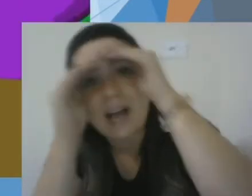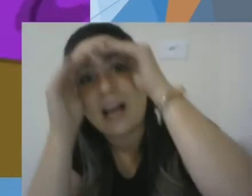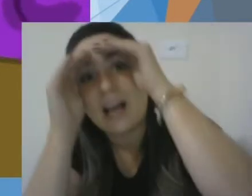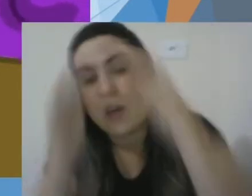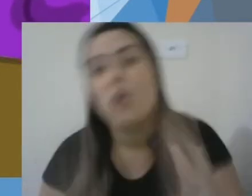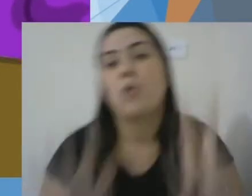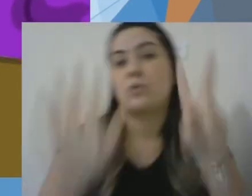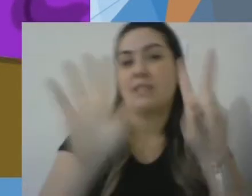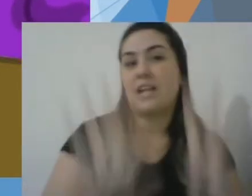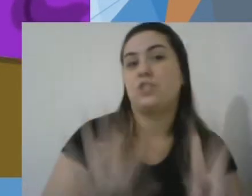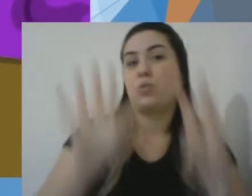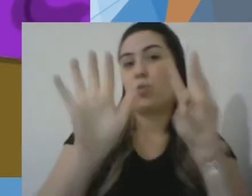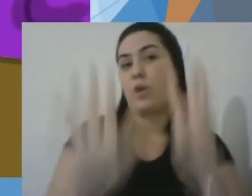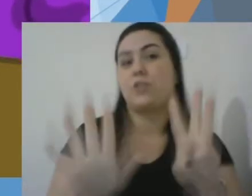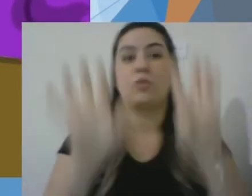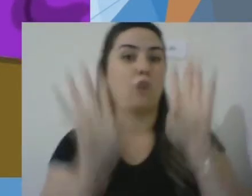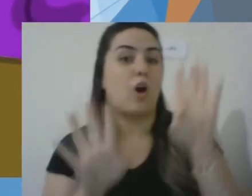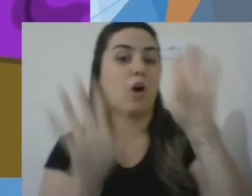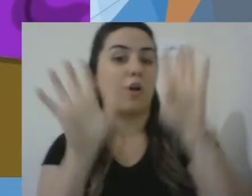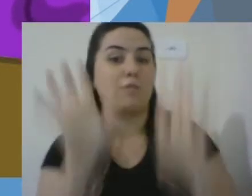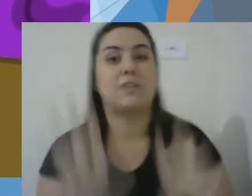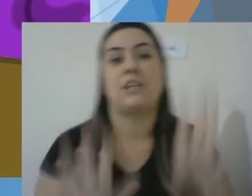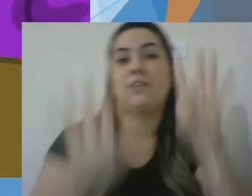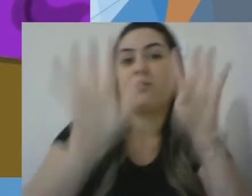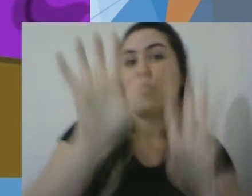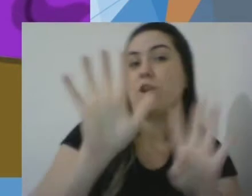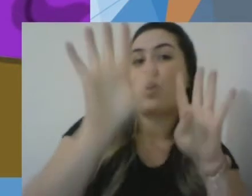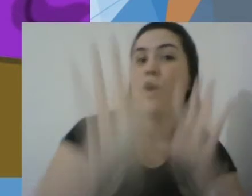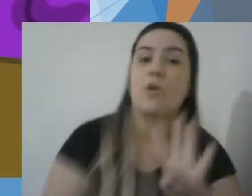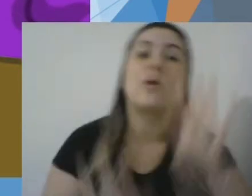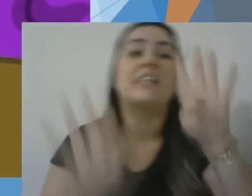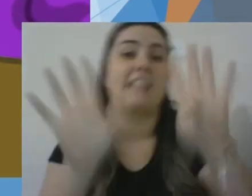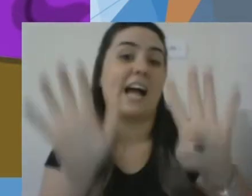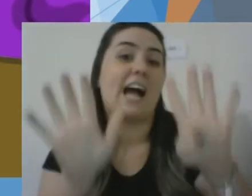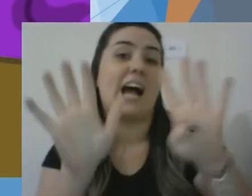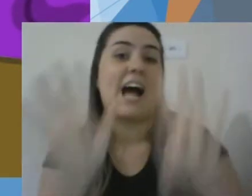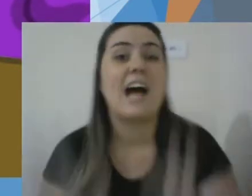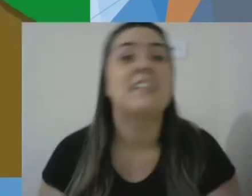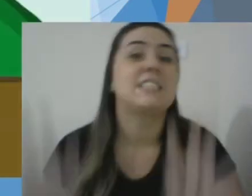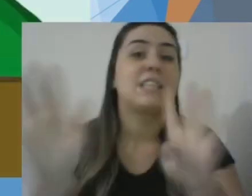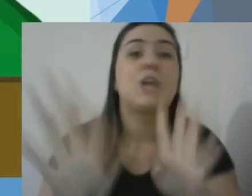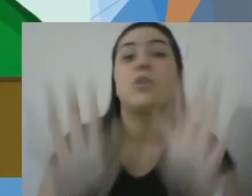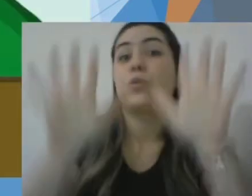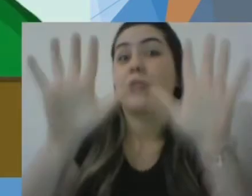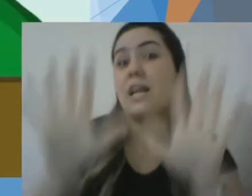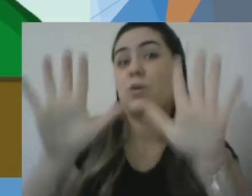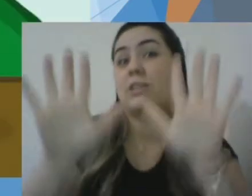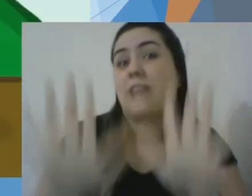O 7, o 8 e o 9 foram logo atrás.